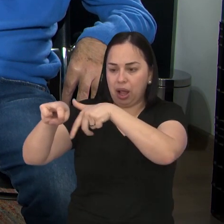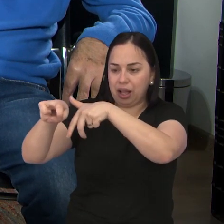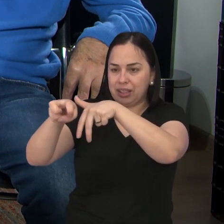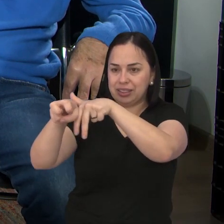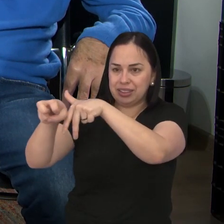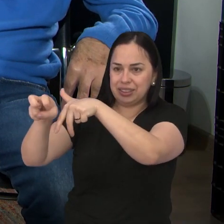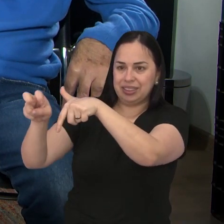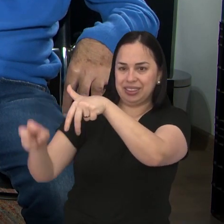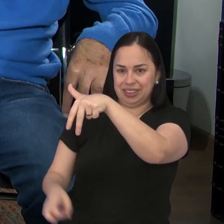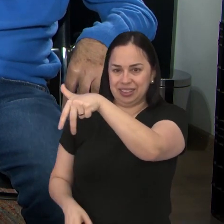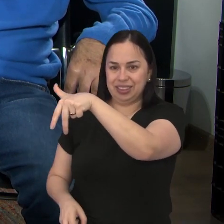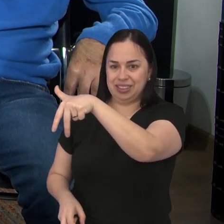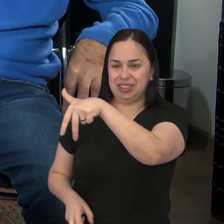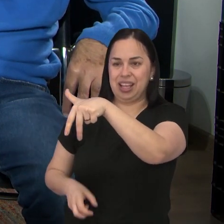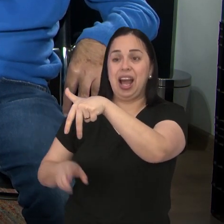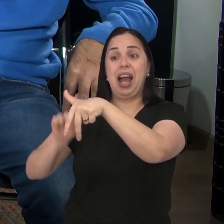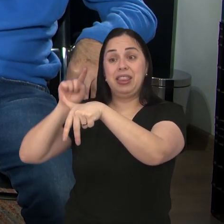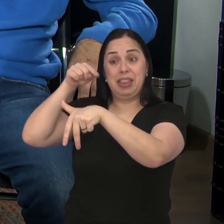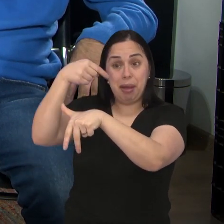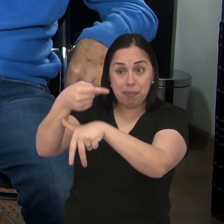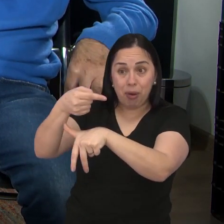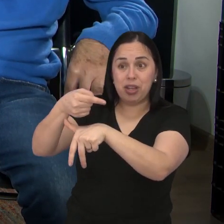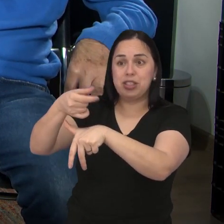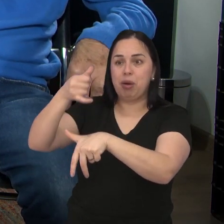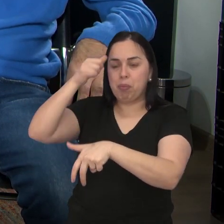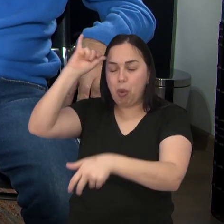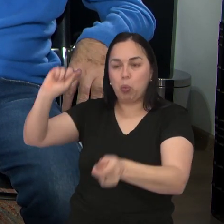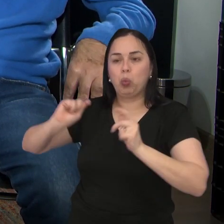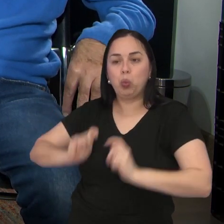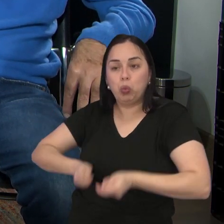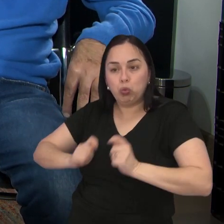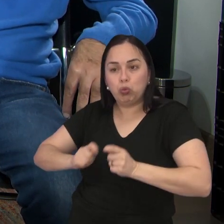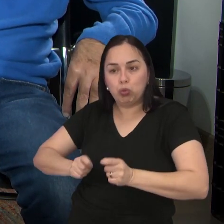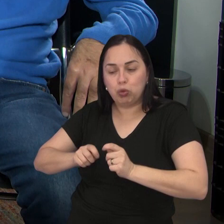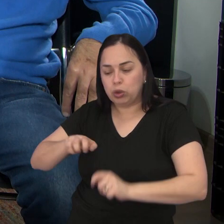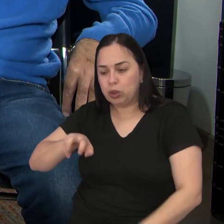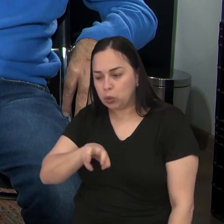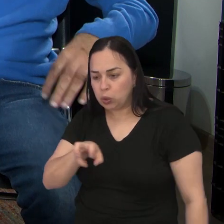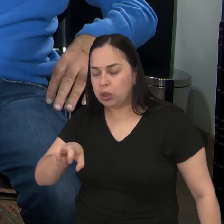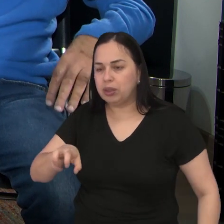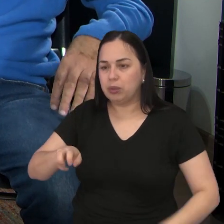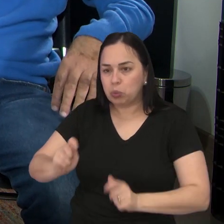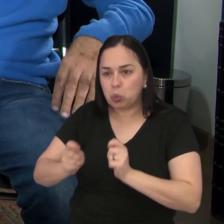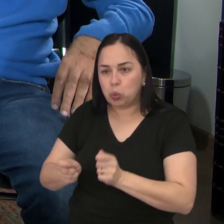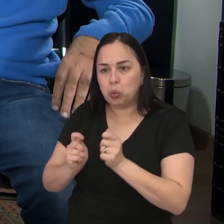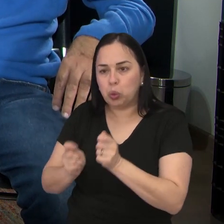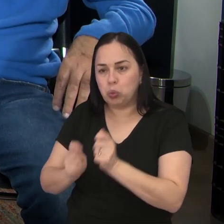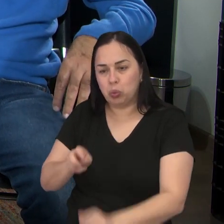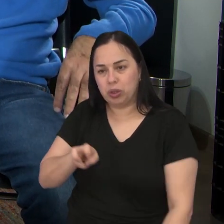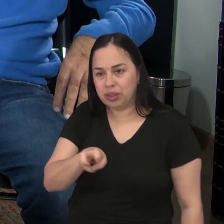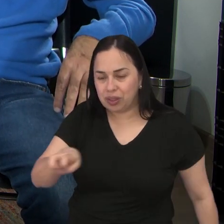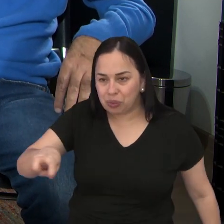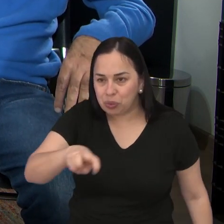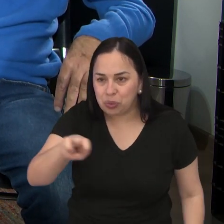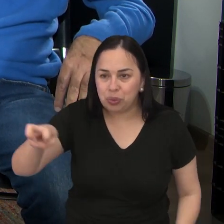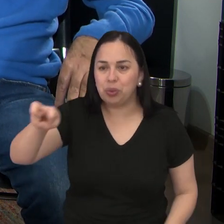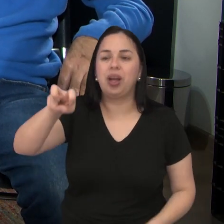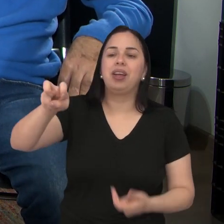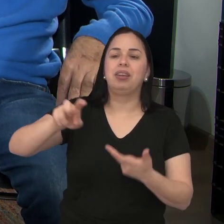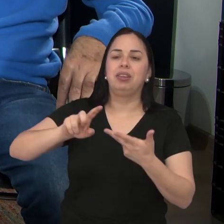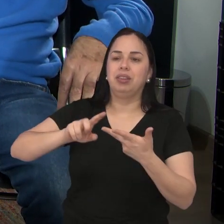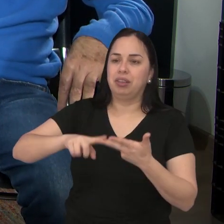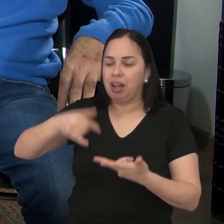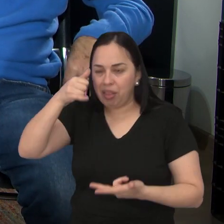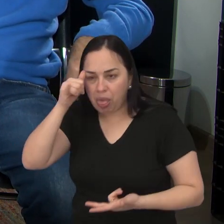transformando num caminho, quando alagam, para passar carro de boi, para passar cavalo. Depois do cavalo, carro de boi,